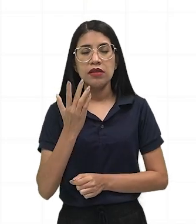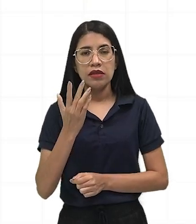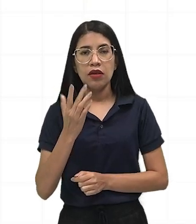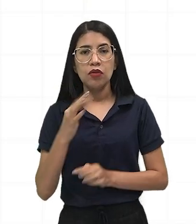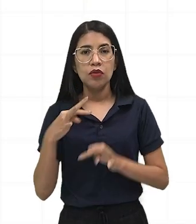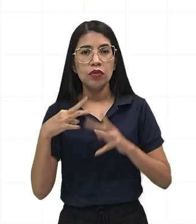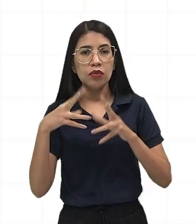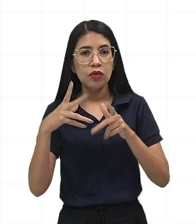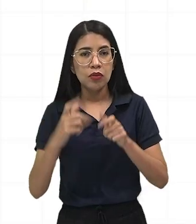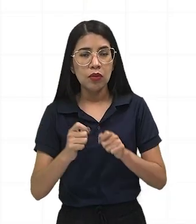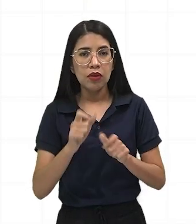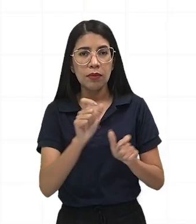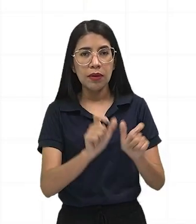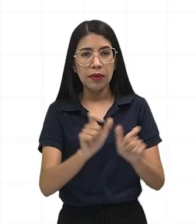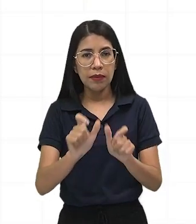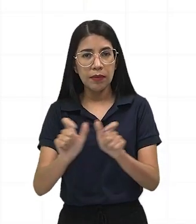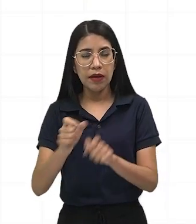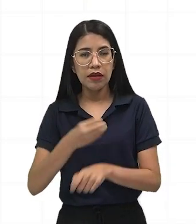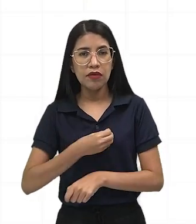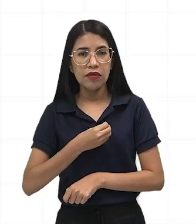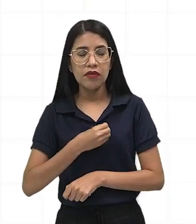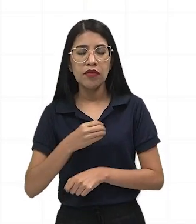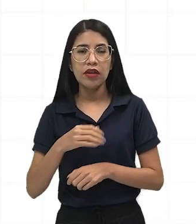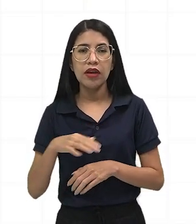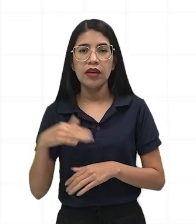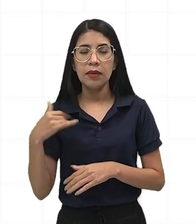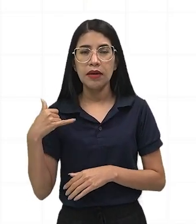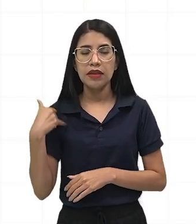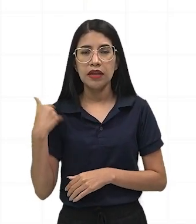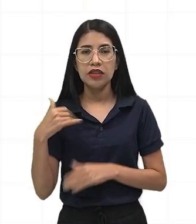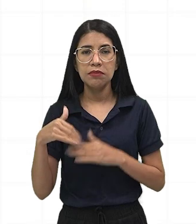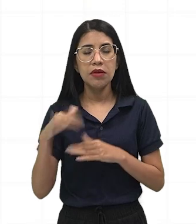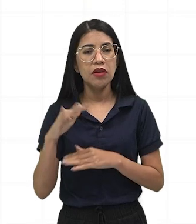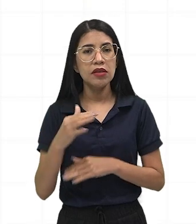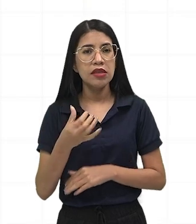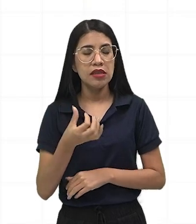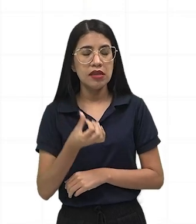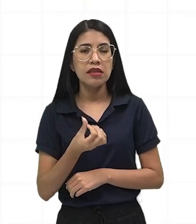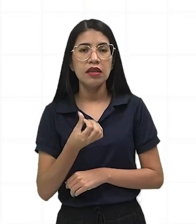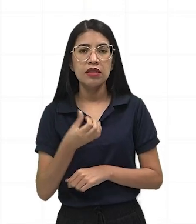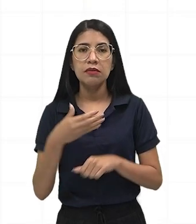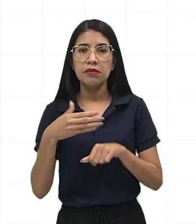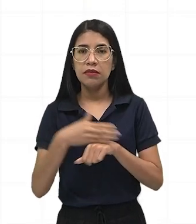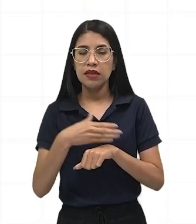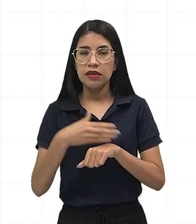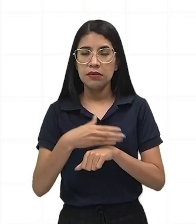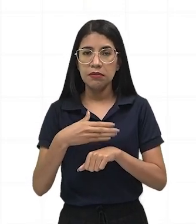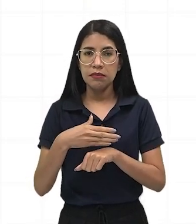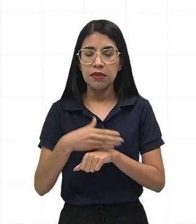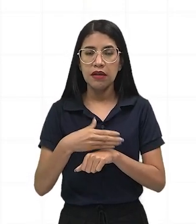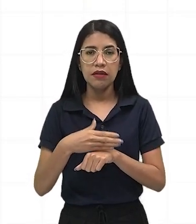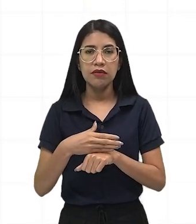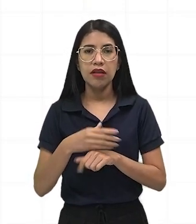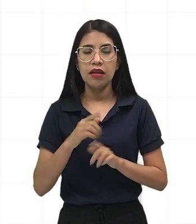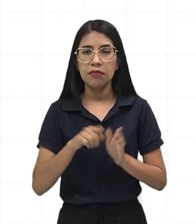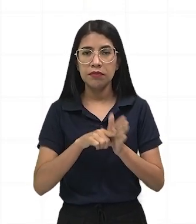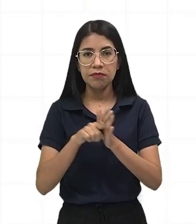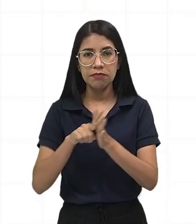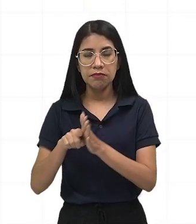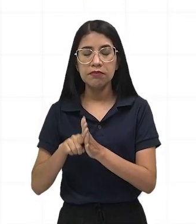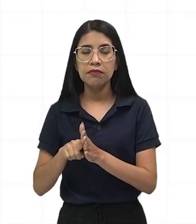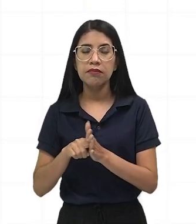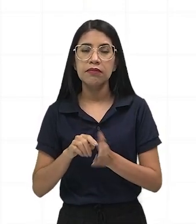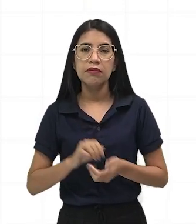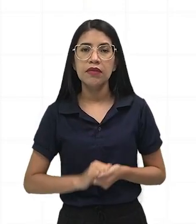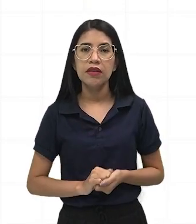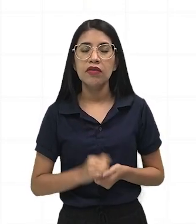a população, maior de 6 anos, elas entraram aí nesse censo. Isso